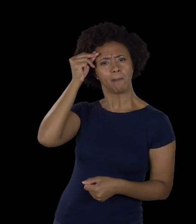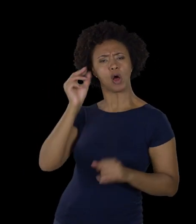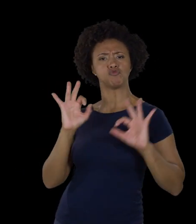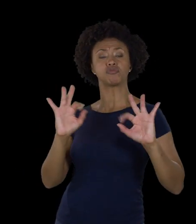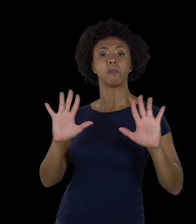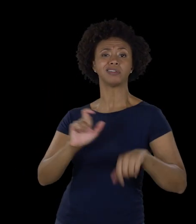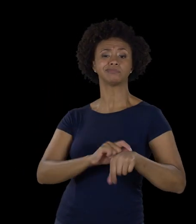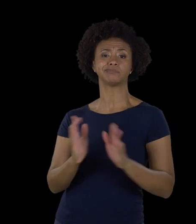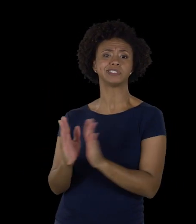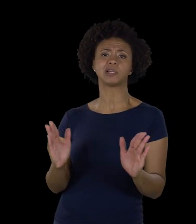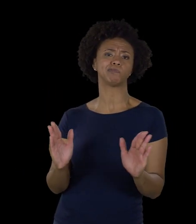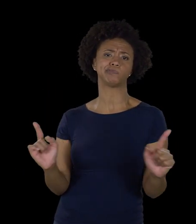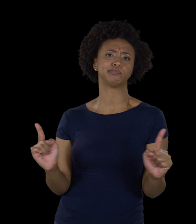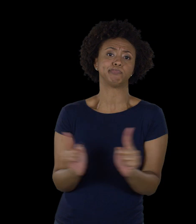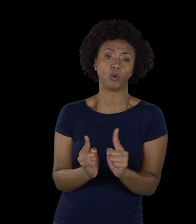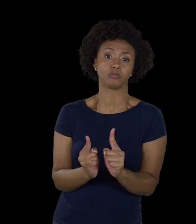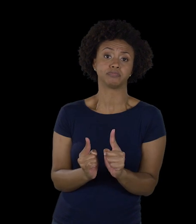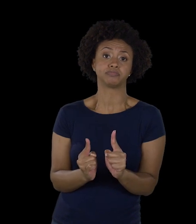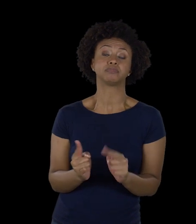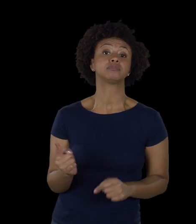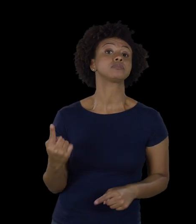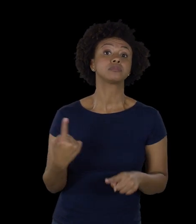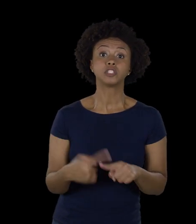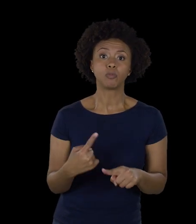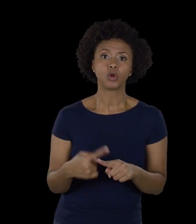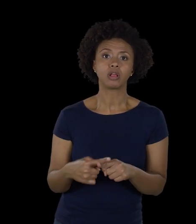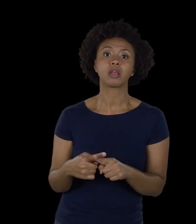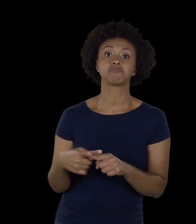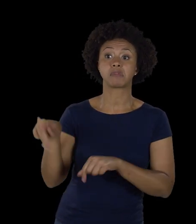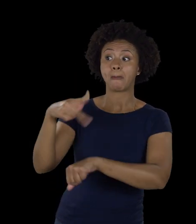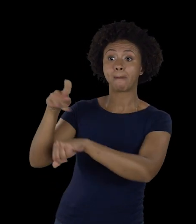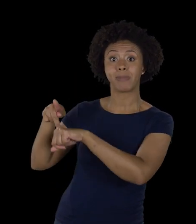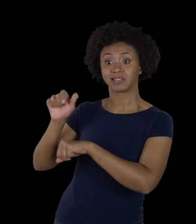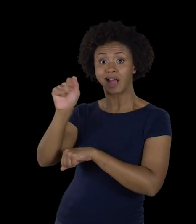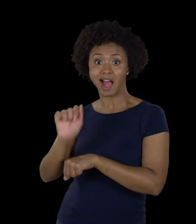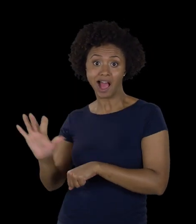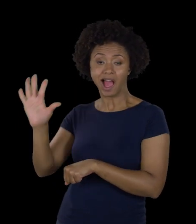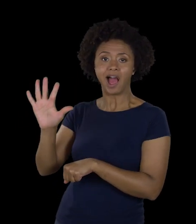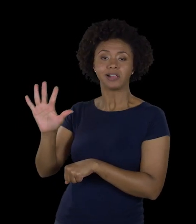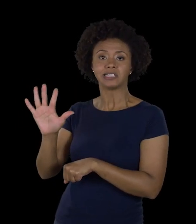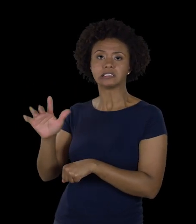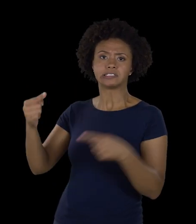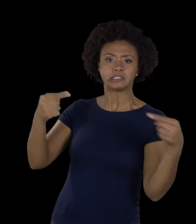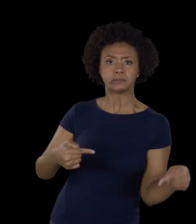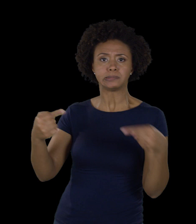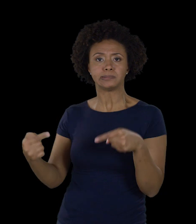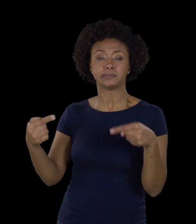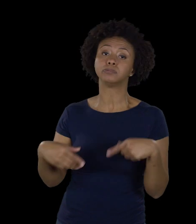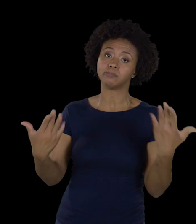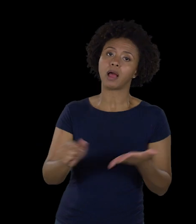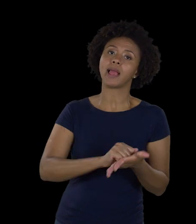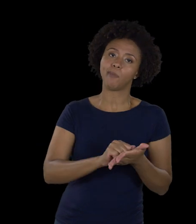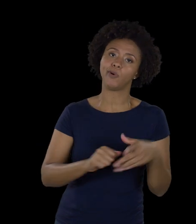mas essa fartura dura pouco. Com a concorrência externa de países asiáticos, o látex produzido pelo